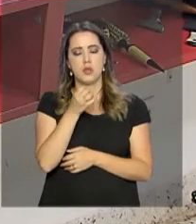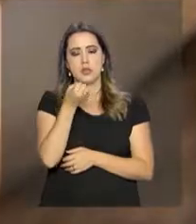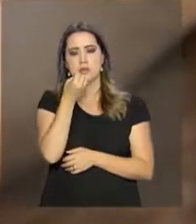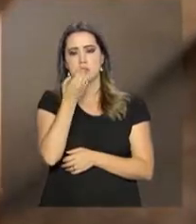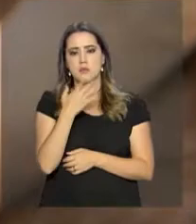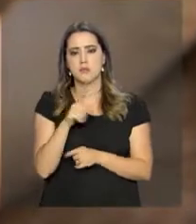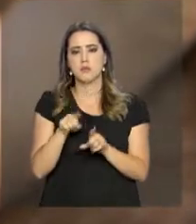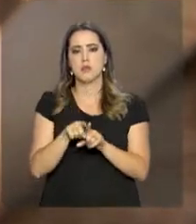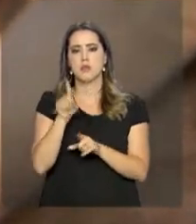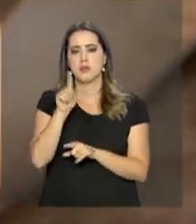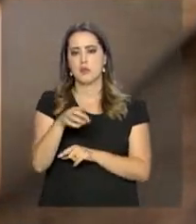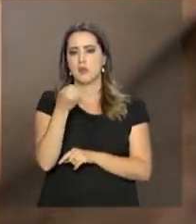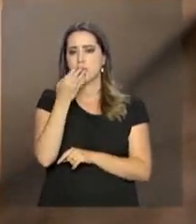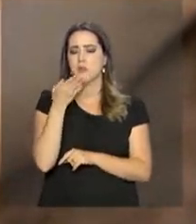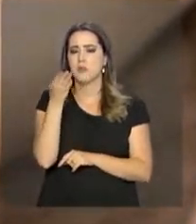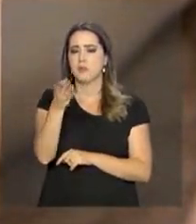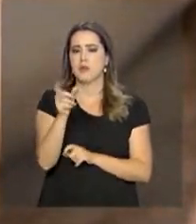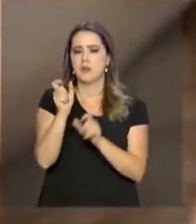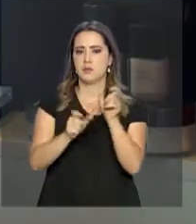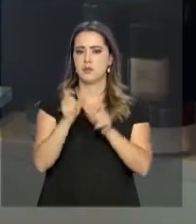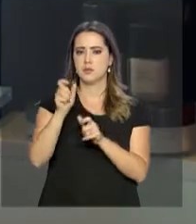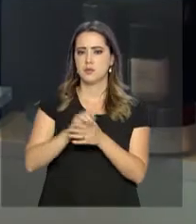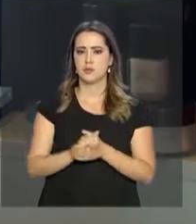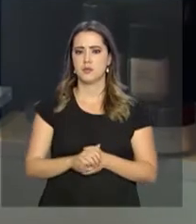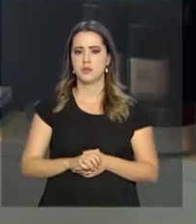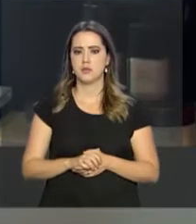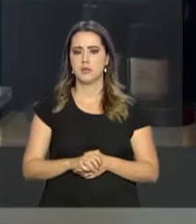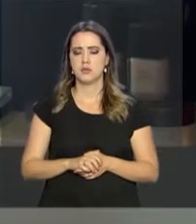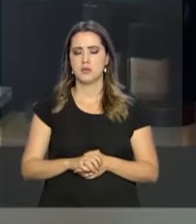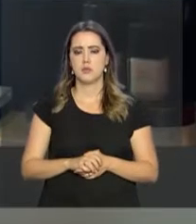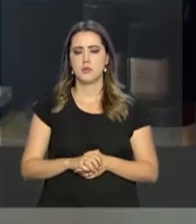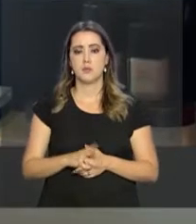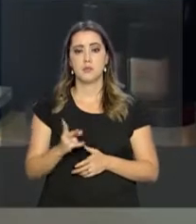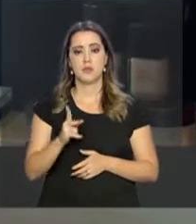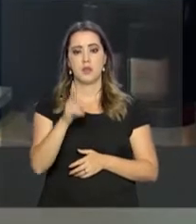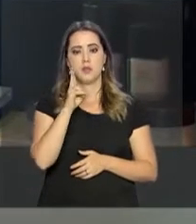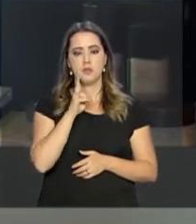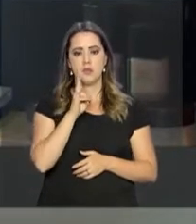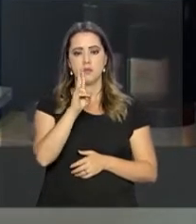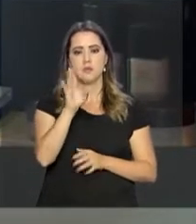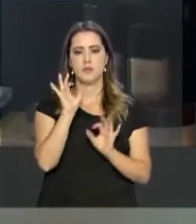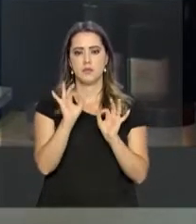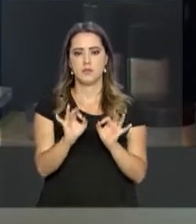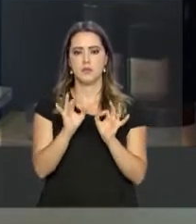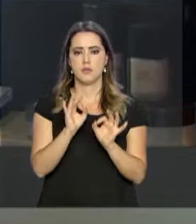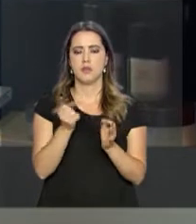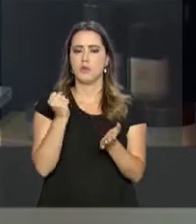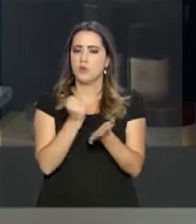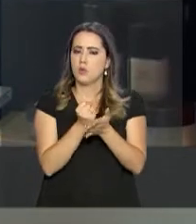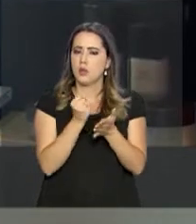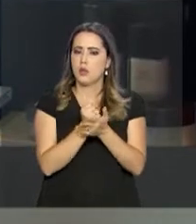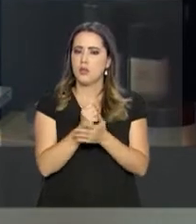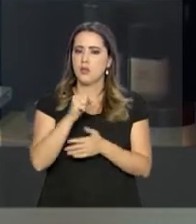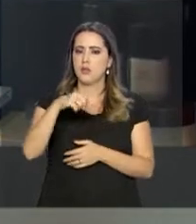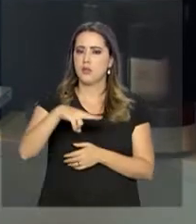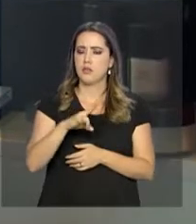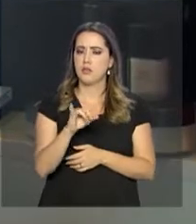garantia para ela e para os clientes sempre levando em consideração registro na anvisa certificação